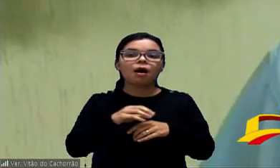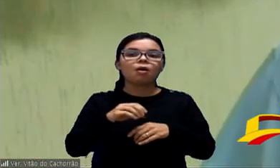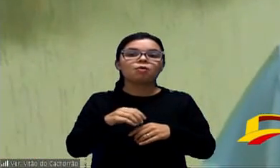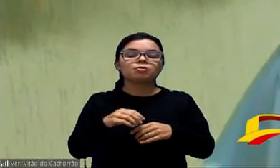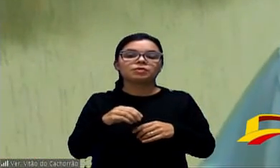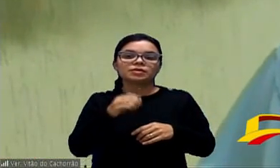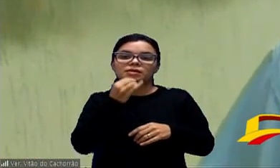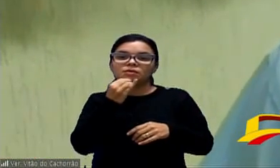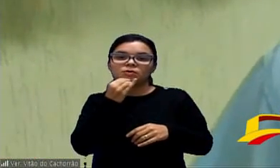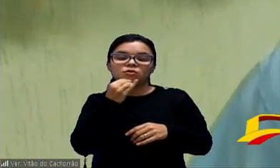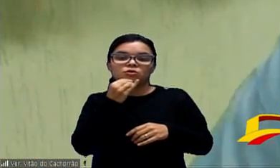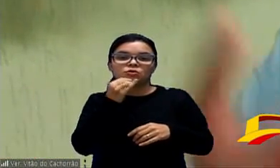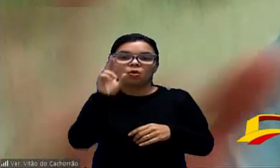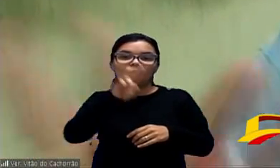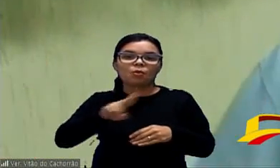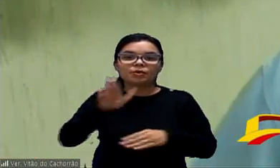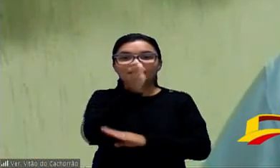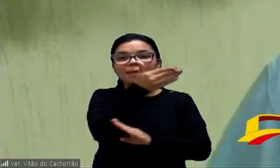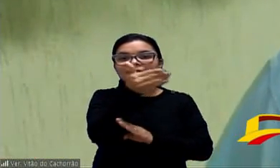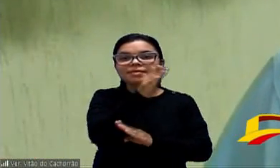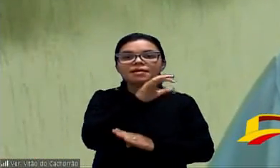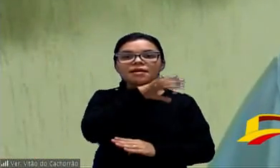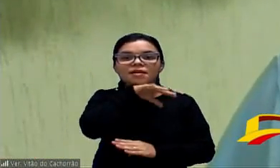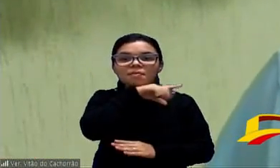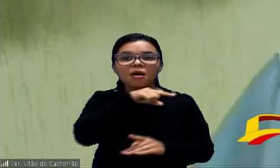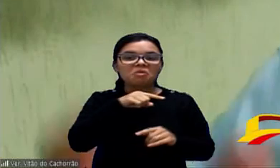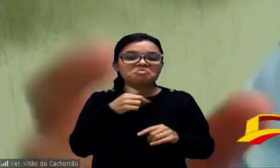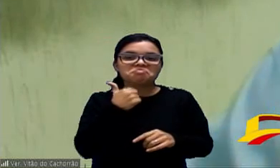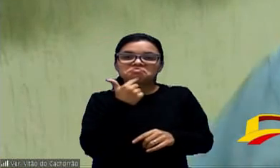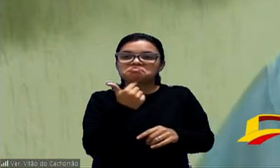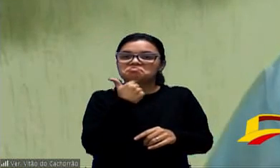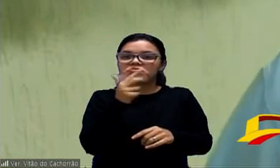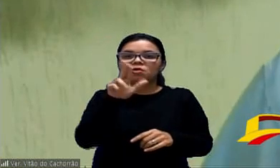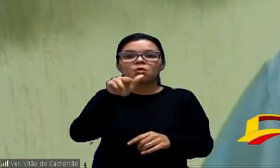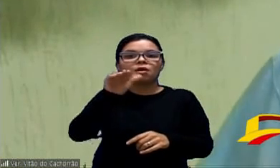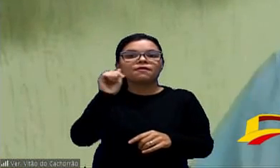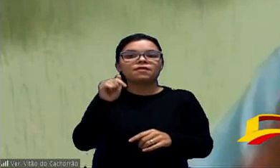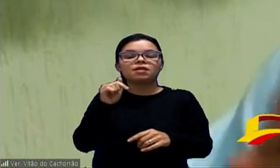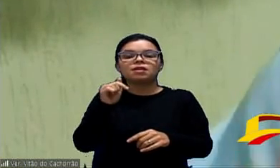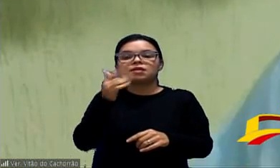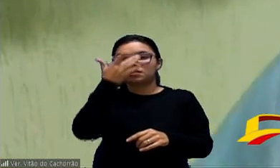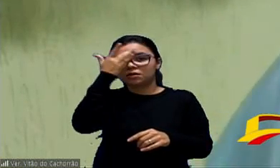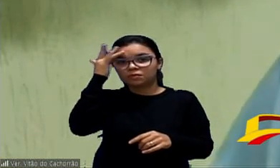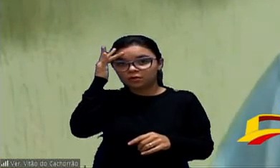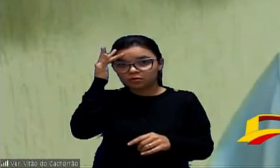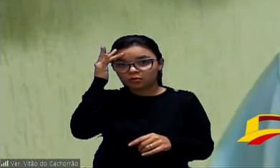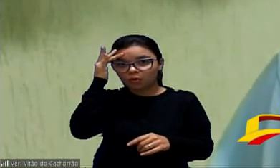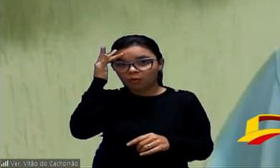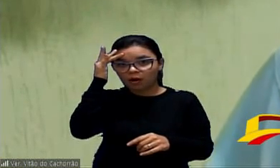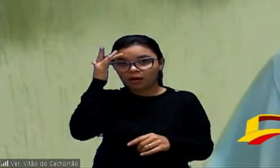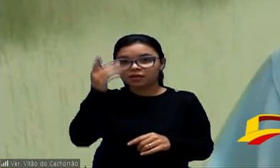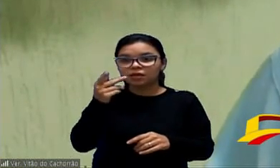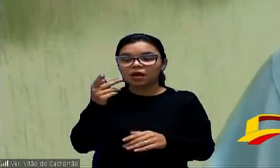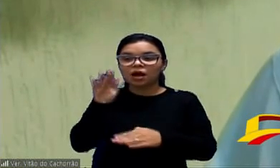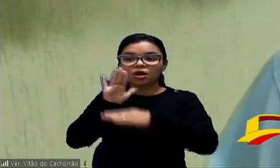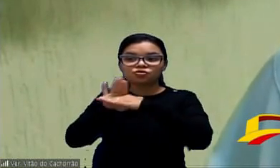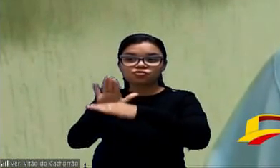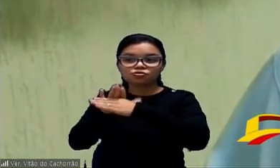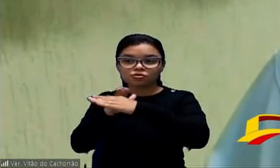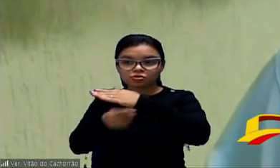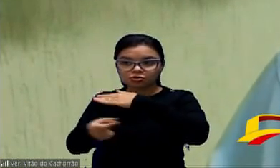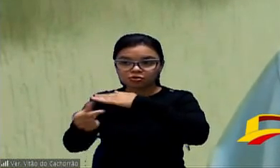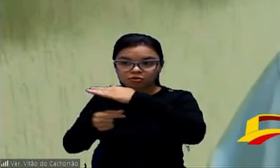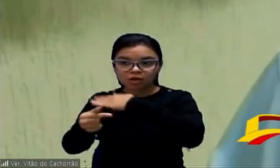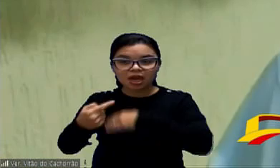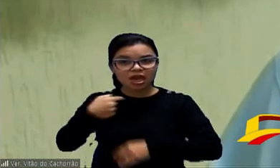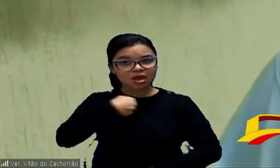mas eu nunca vi essas pessoas mandar recurso nenhum para os animais, só para ganhar voto. E Deus conhece o coração de todo mundo. Eu tenho 14 gatos